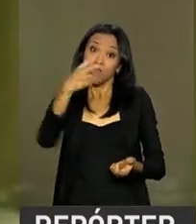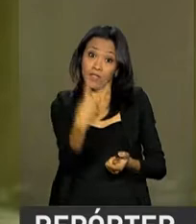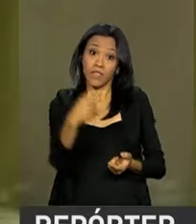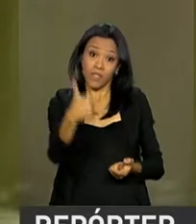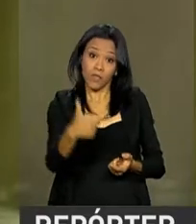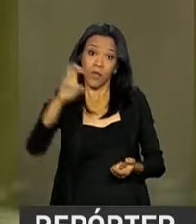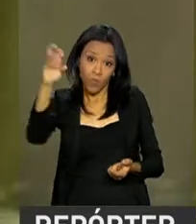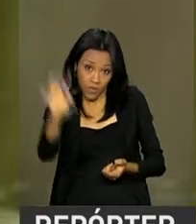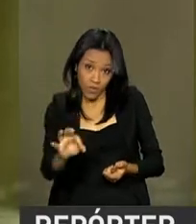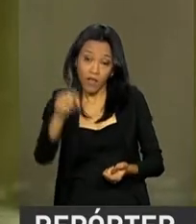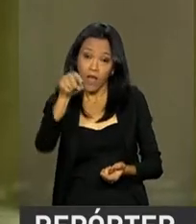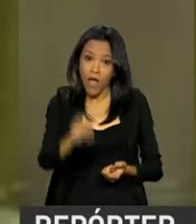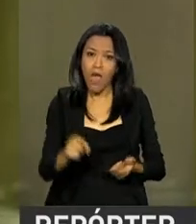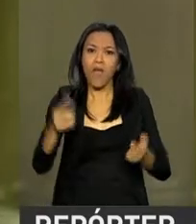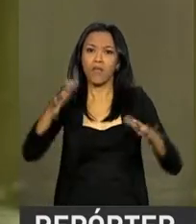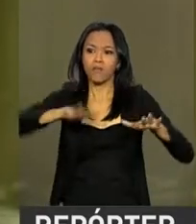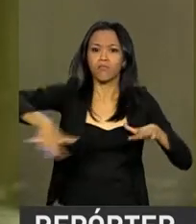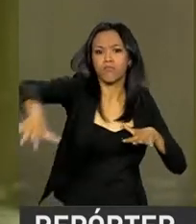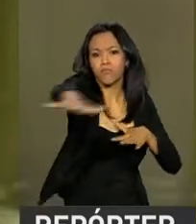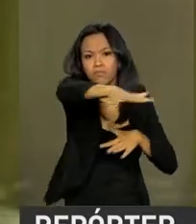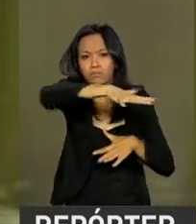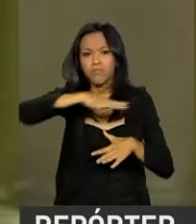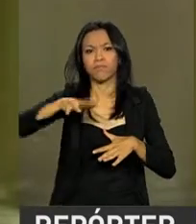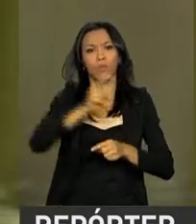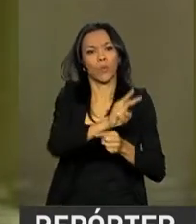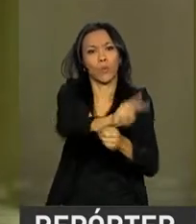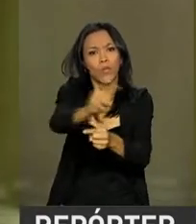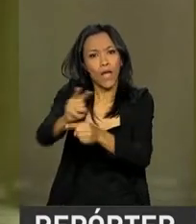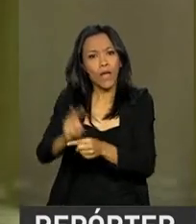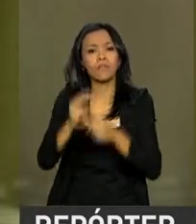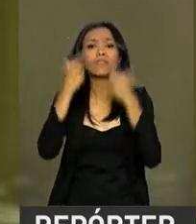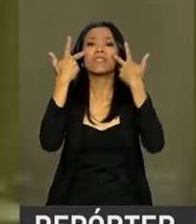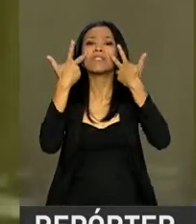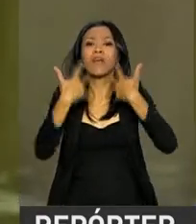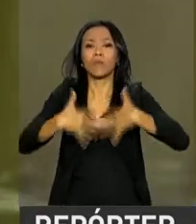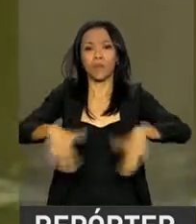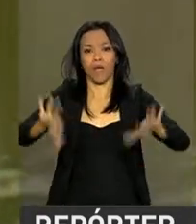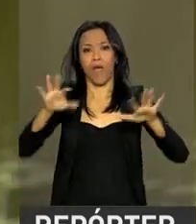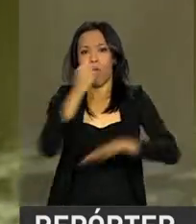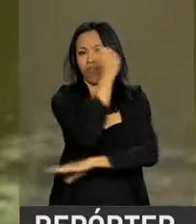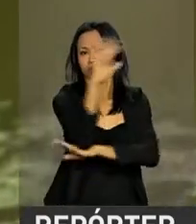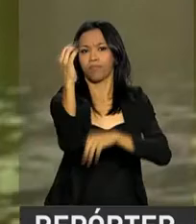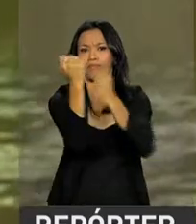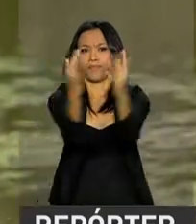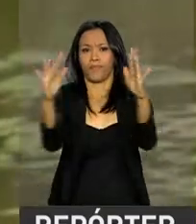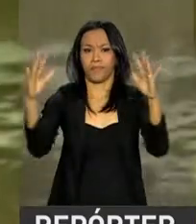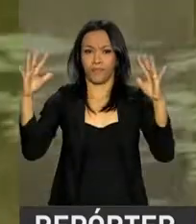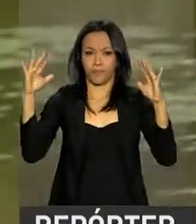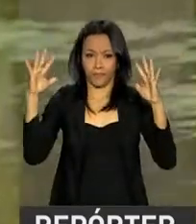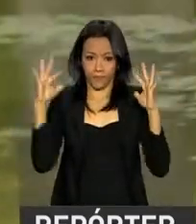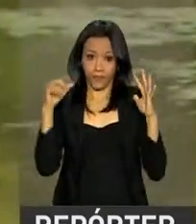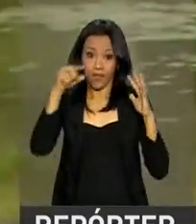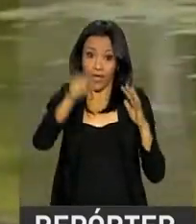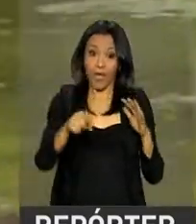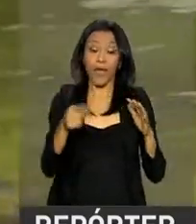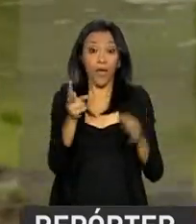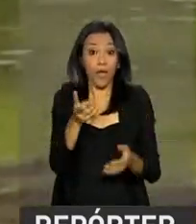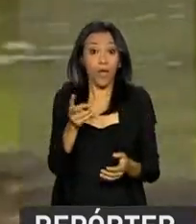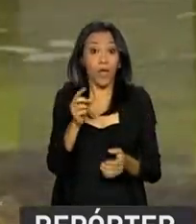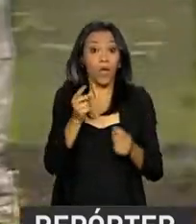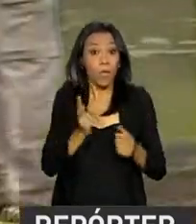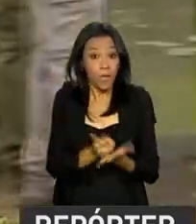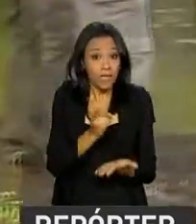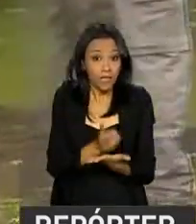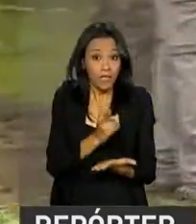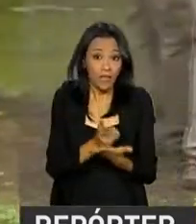planície pantaneira ainda está conservada com vegetação nativa e o desafio por aqui é manter essa área única e